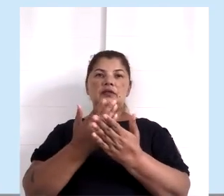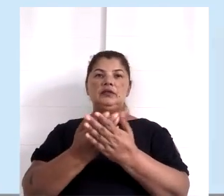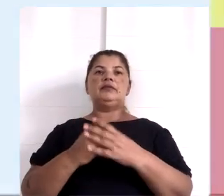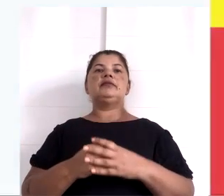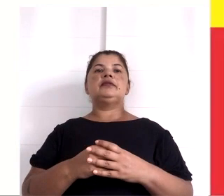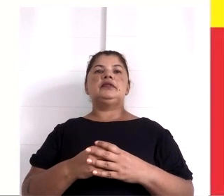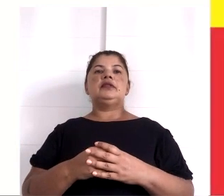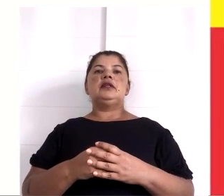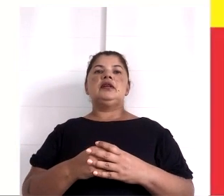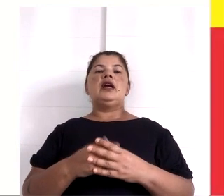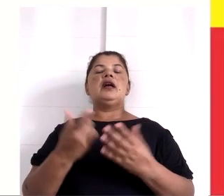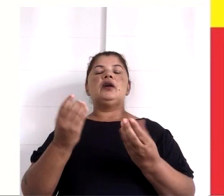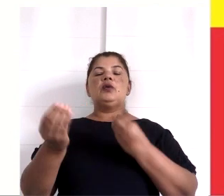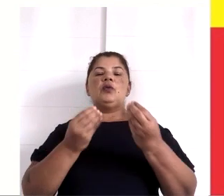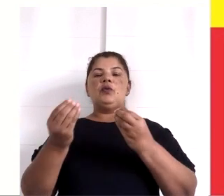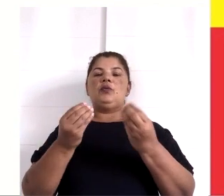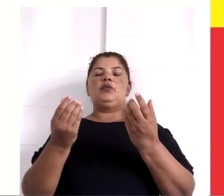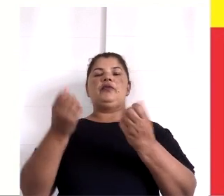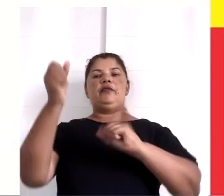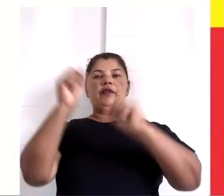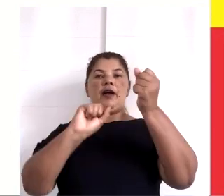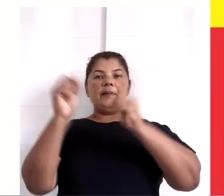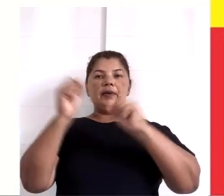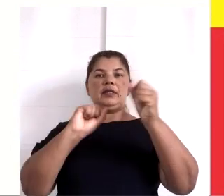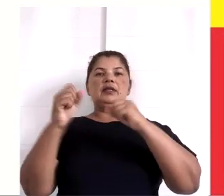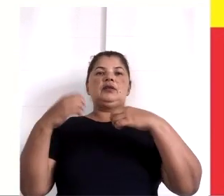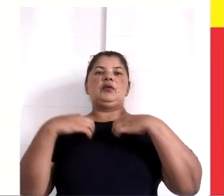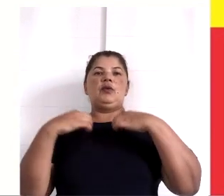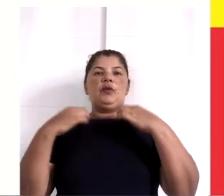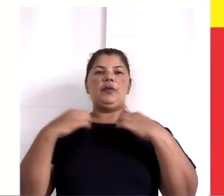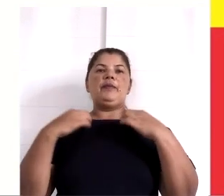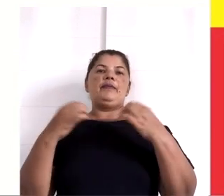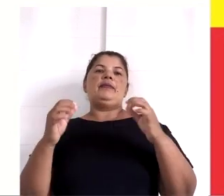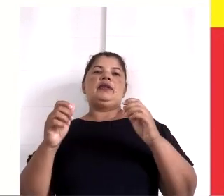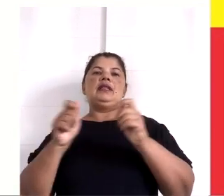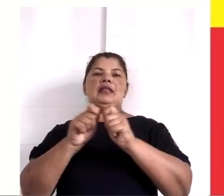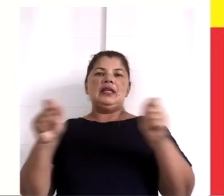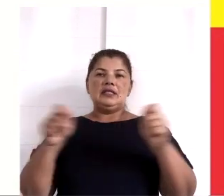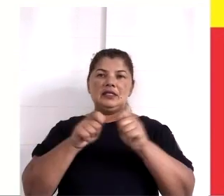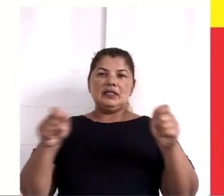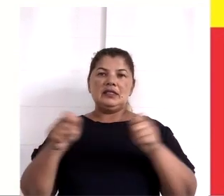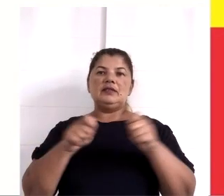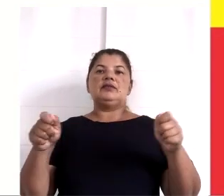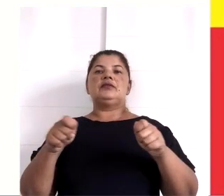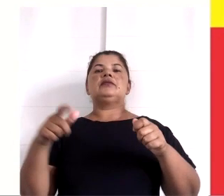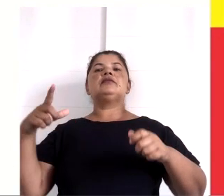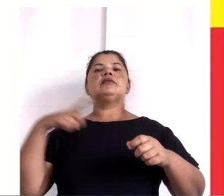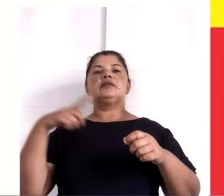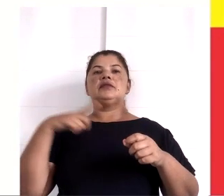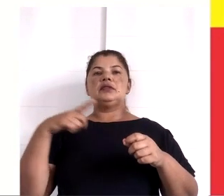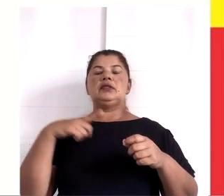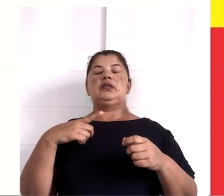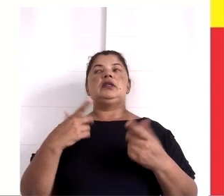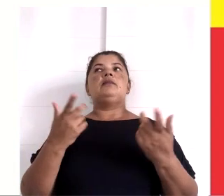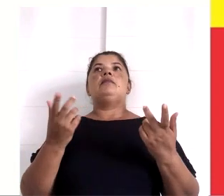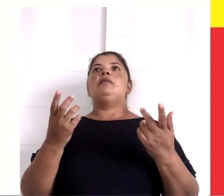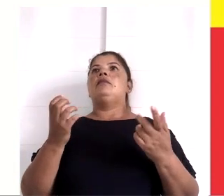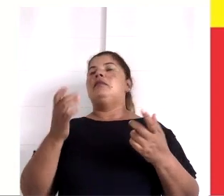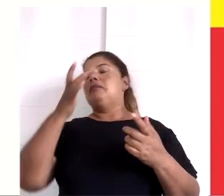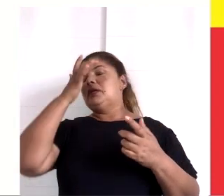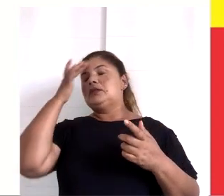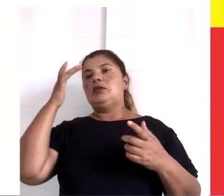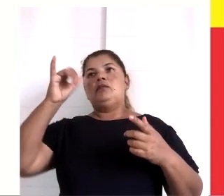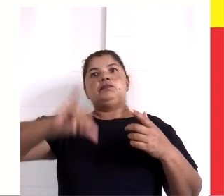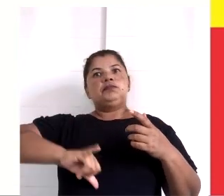vez. Nesses ambientes de produção de roupas, de produção de tecidos, tá? Existiam grandes explorações,